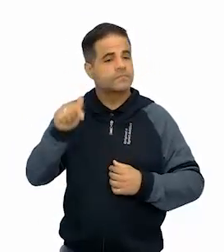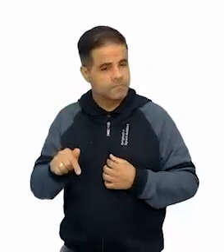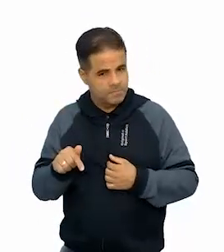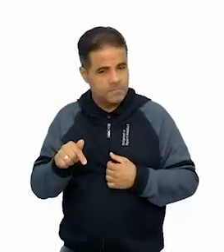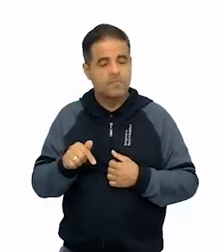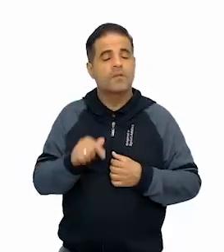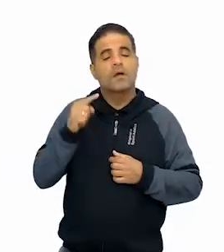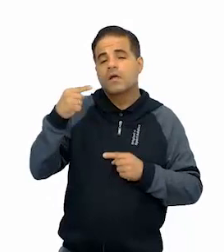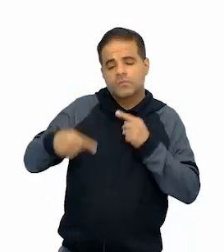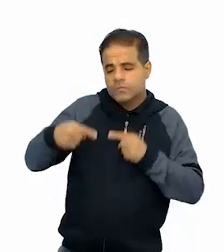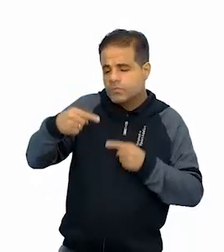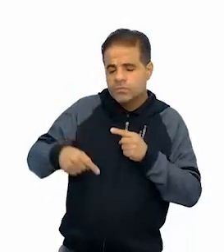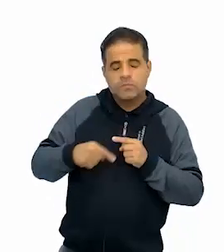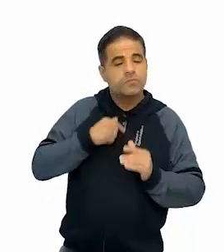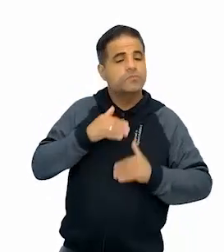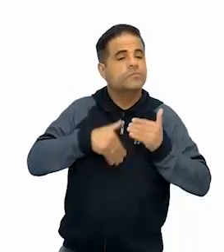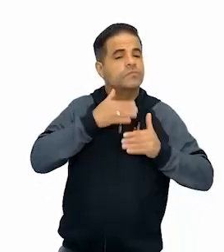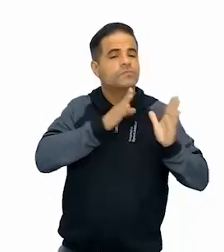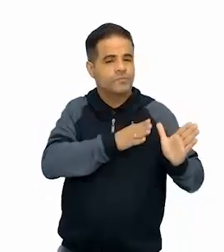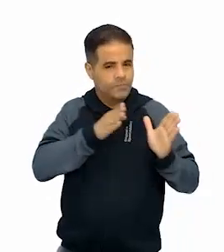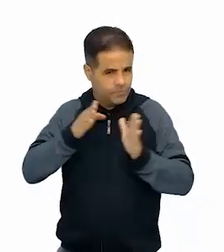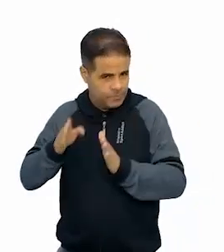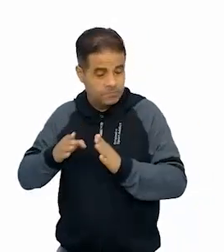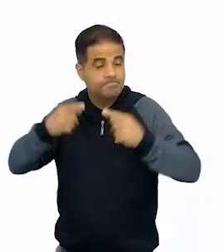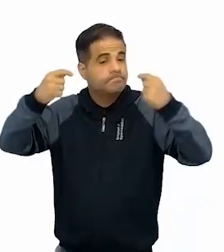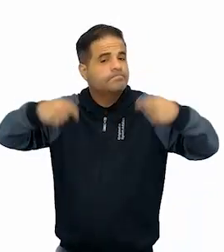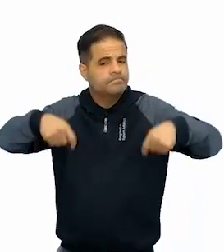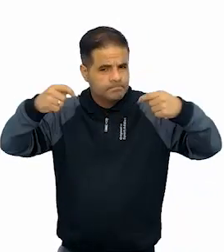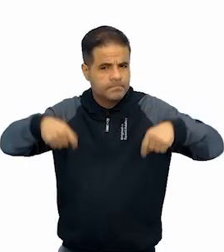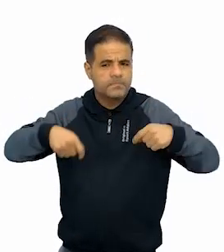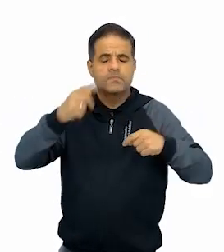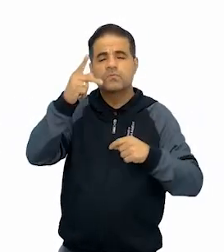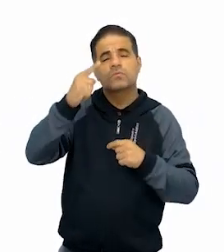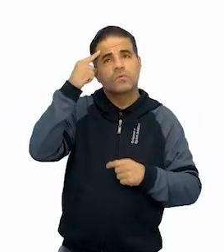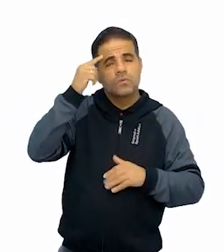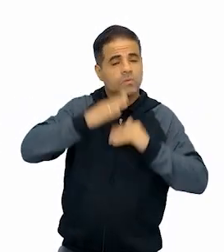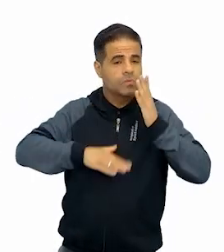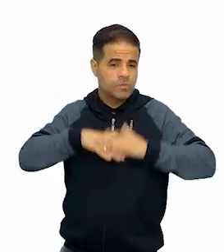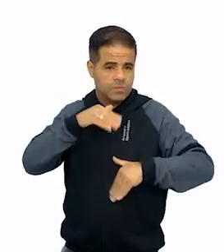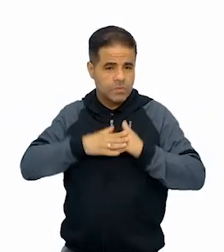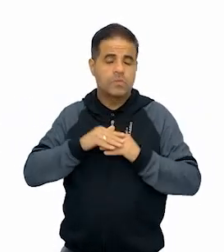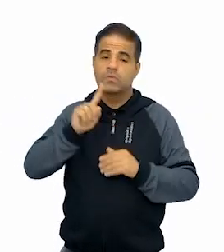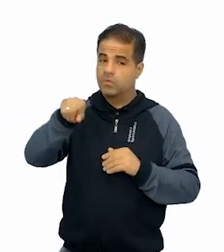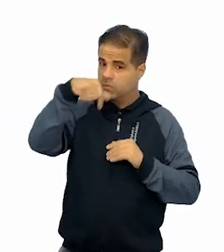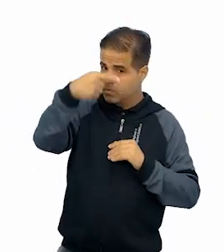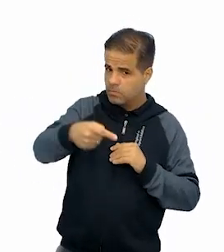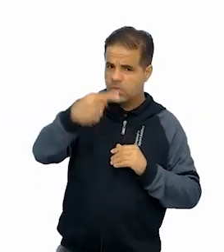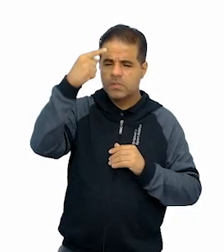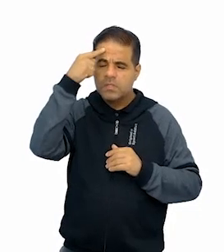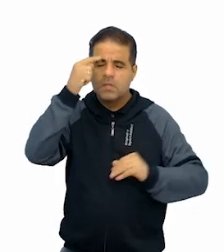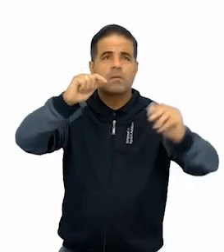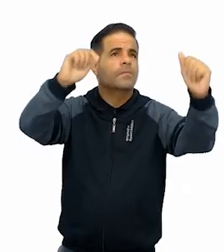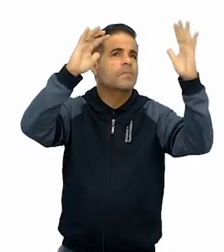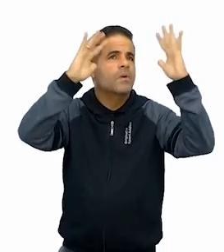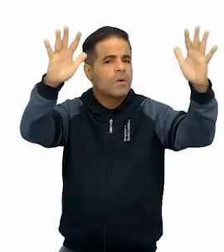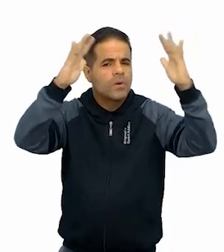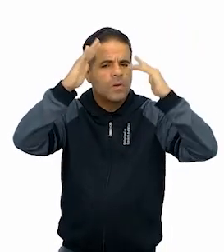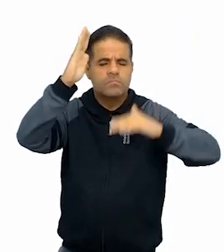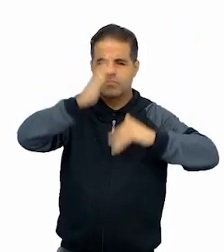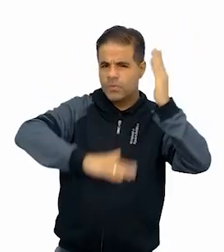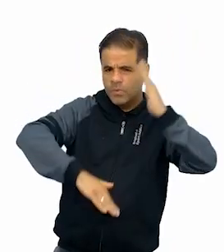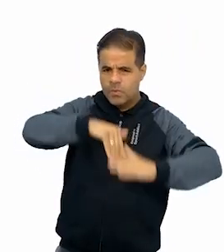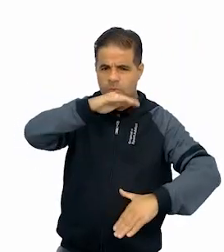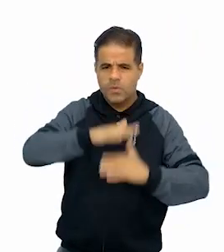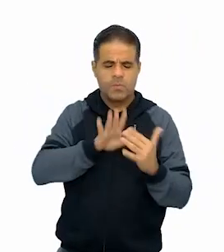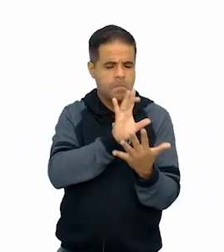a fim de discutir os procedimentos didáticos necessários à sua realização. Depois, refletimos sobre as habilidades que